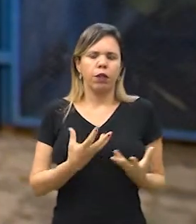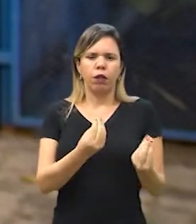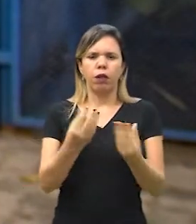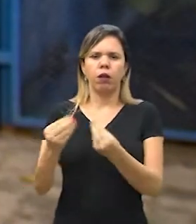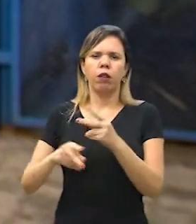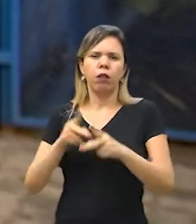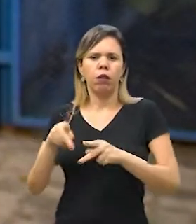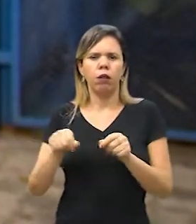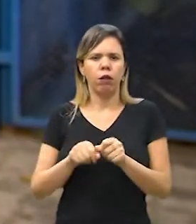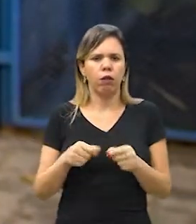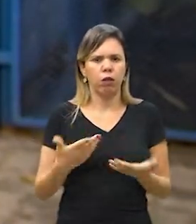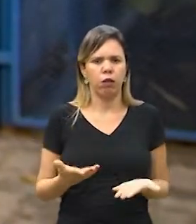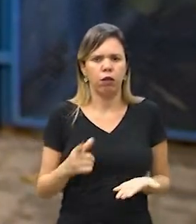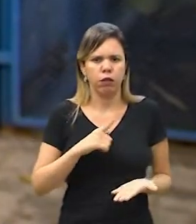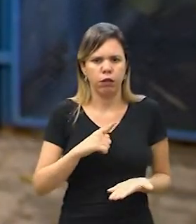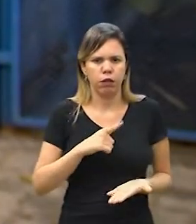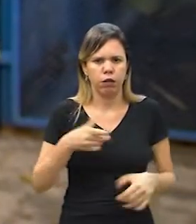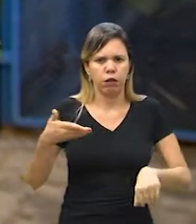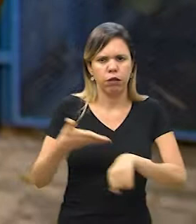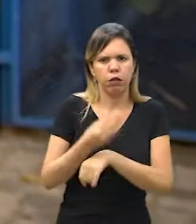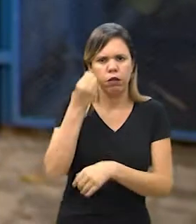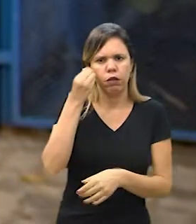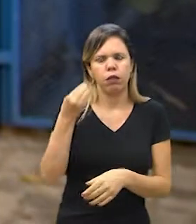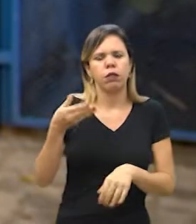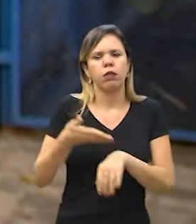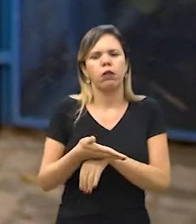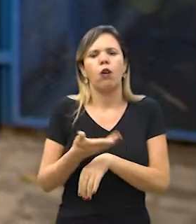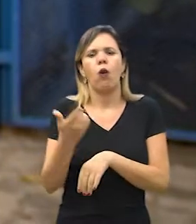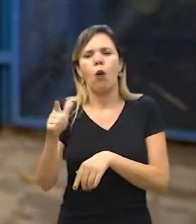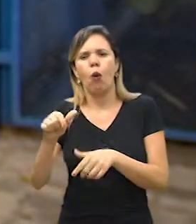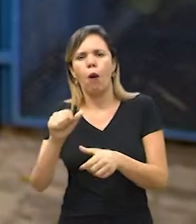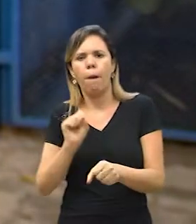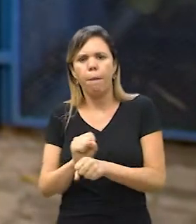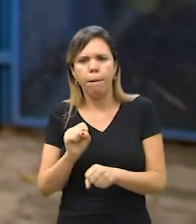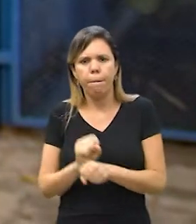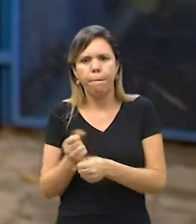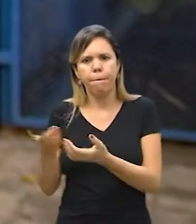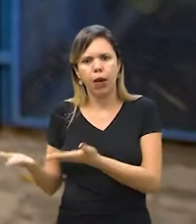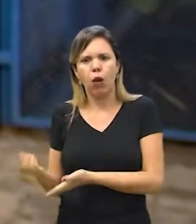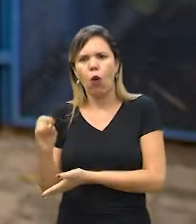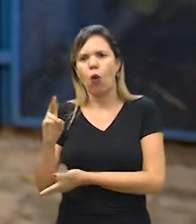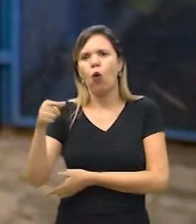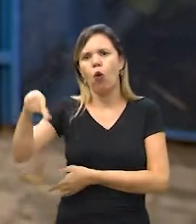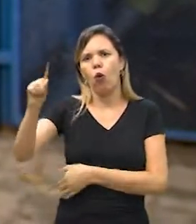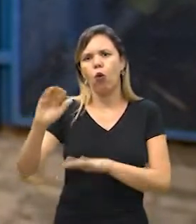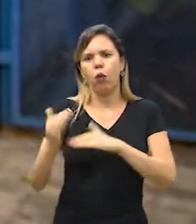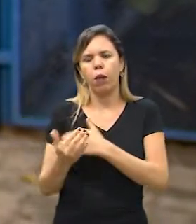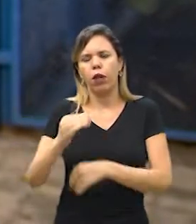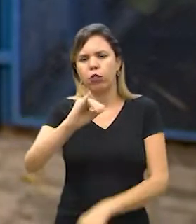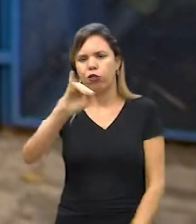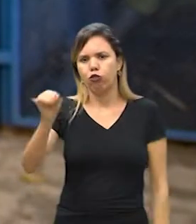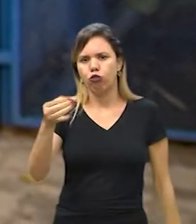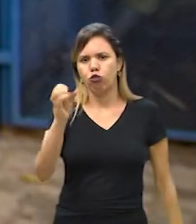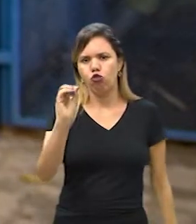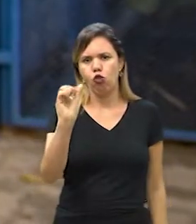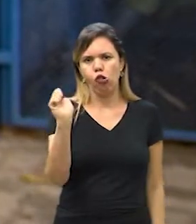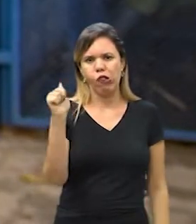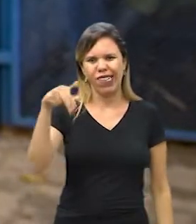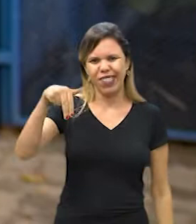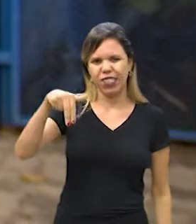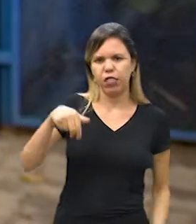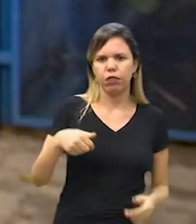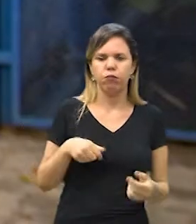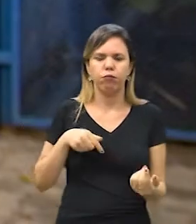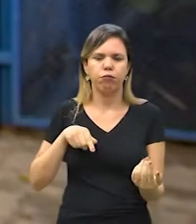são muitos e eles tem que entrar até o distrito para aqui ou lá em Joaquim Egídio